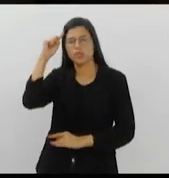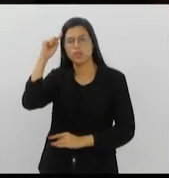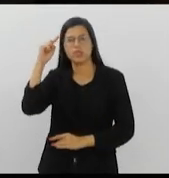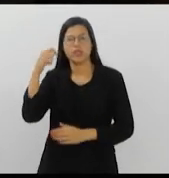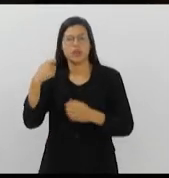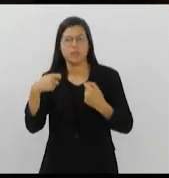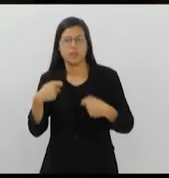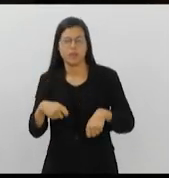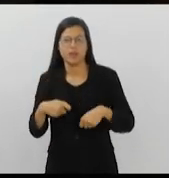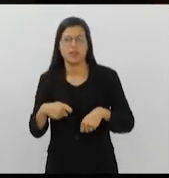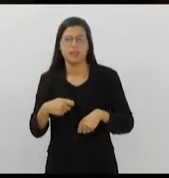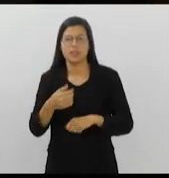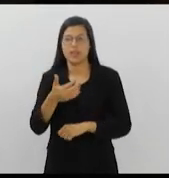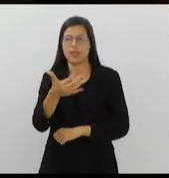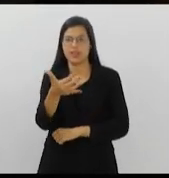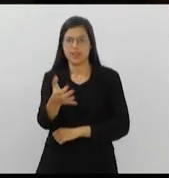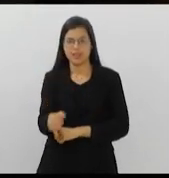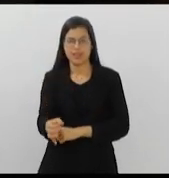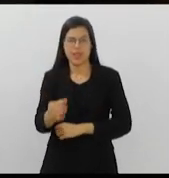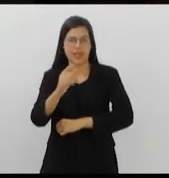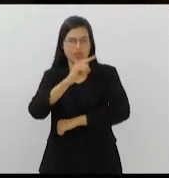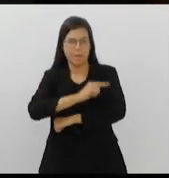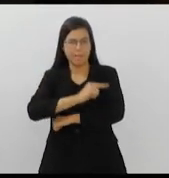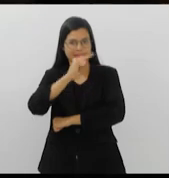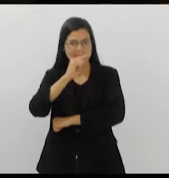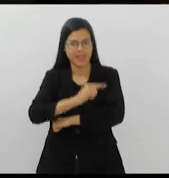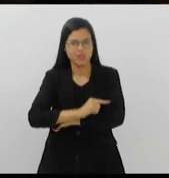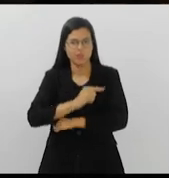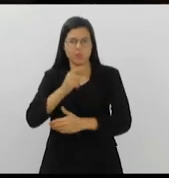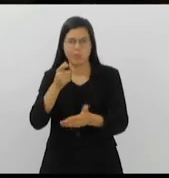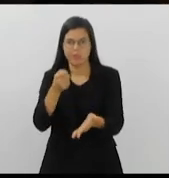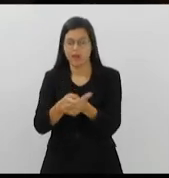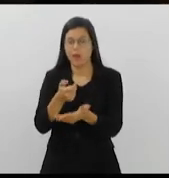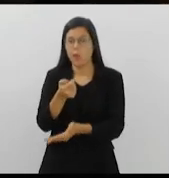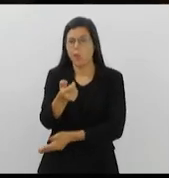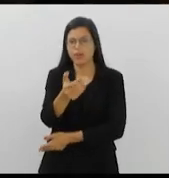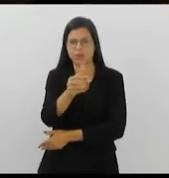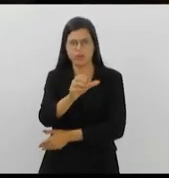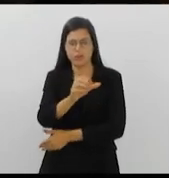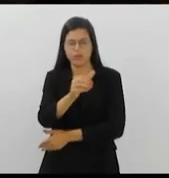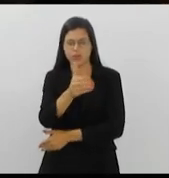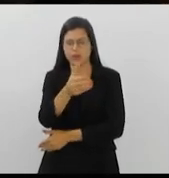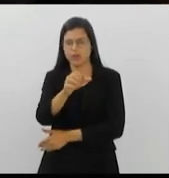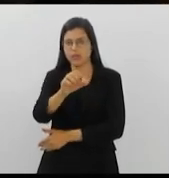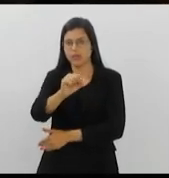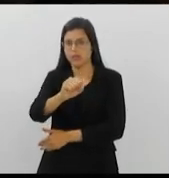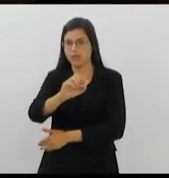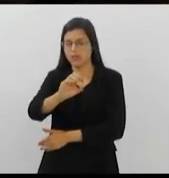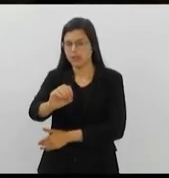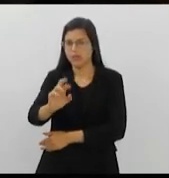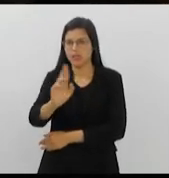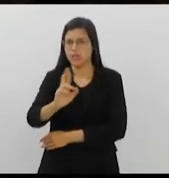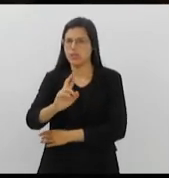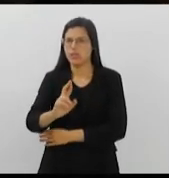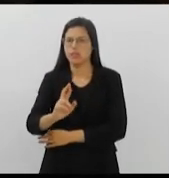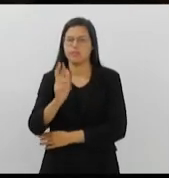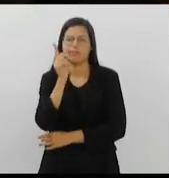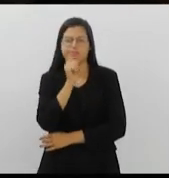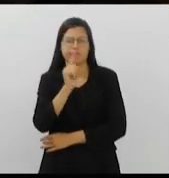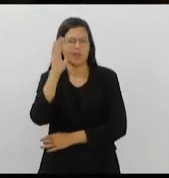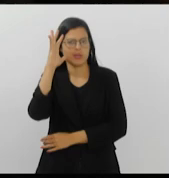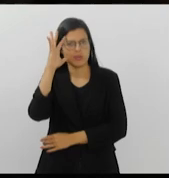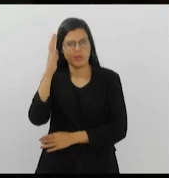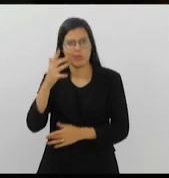10 praças de pedágio, quase que R$ 80, para você, de repente, ter que vir resolver o seu problema,